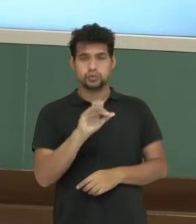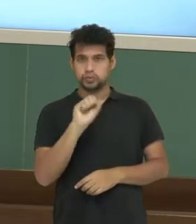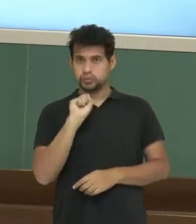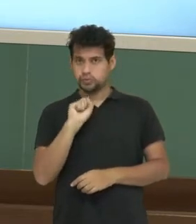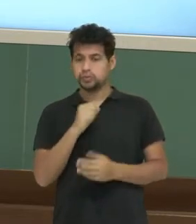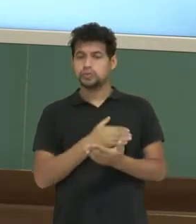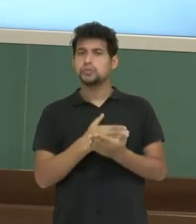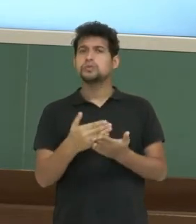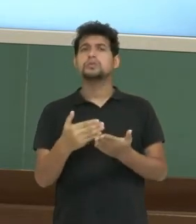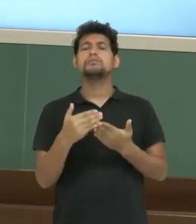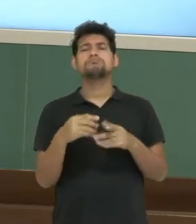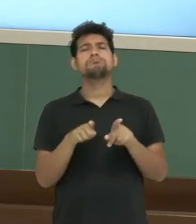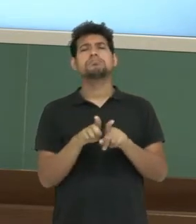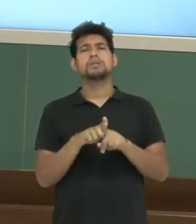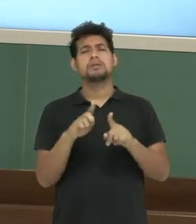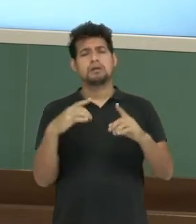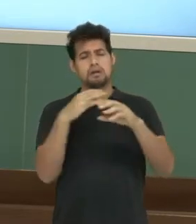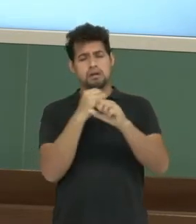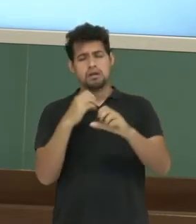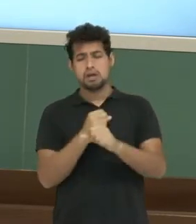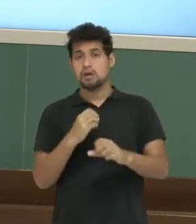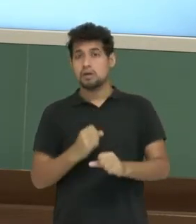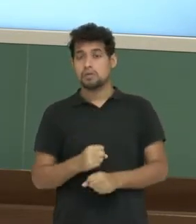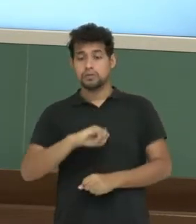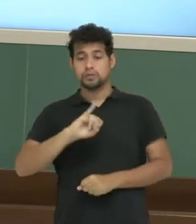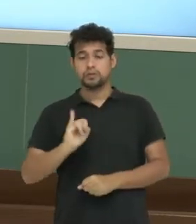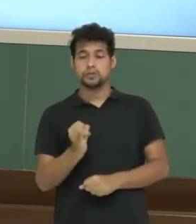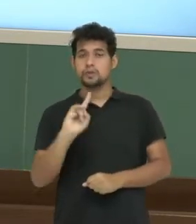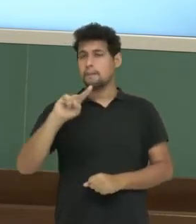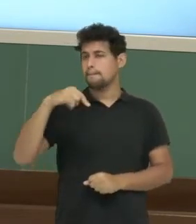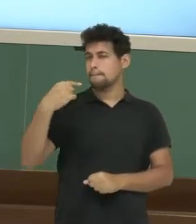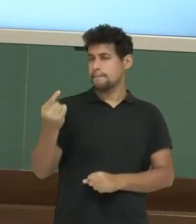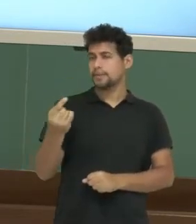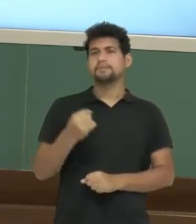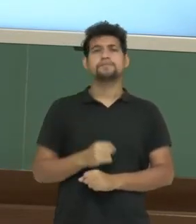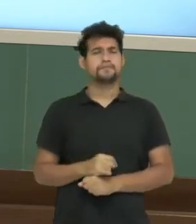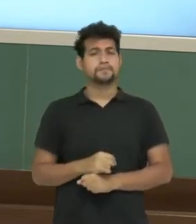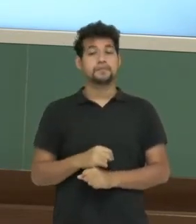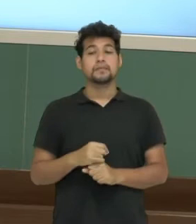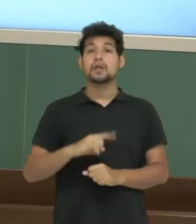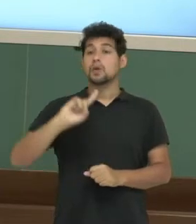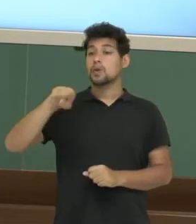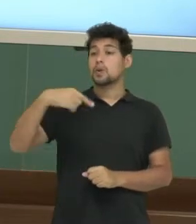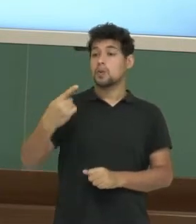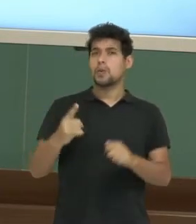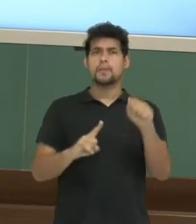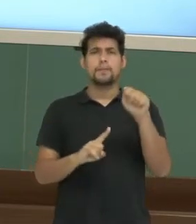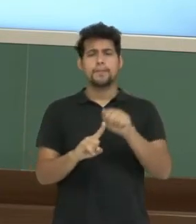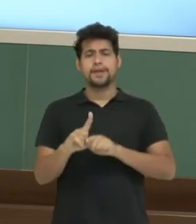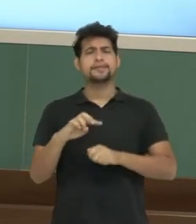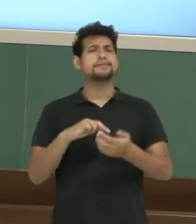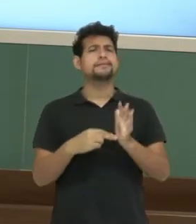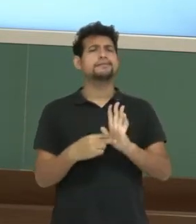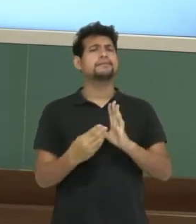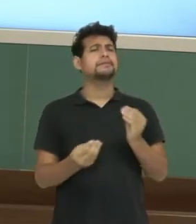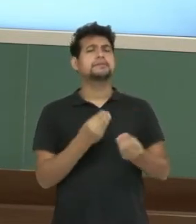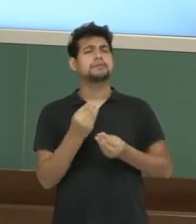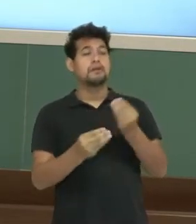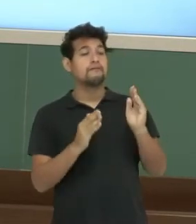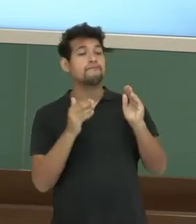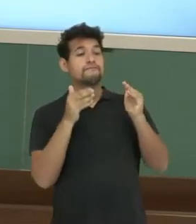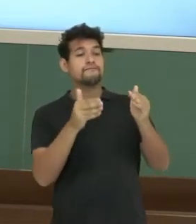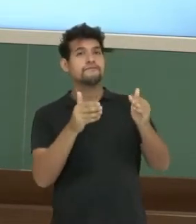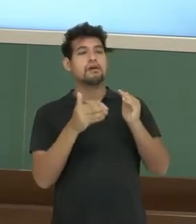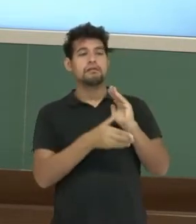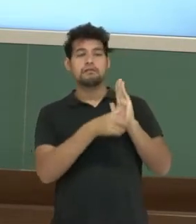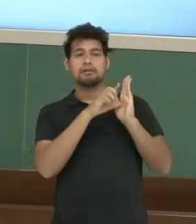desse mês e calculo a juro para o próximo. O próximo mês, o próximo período é baseado no anterior,